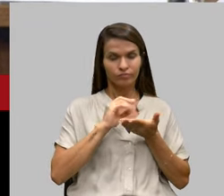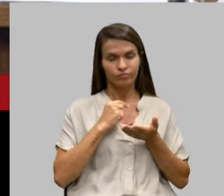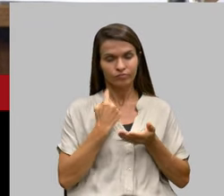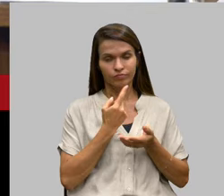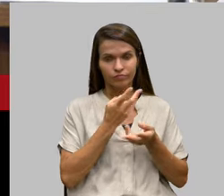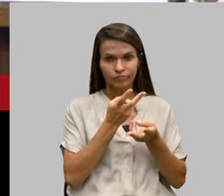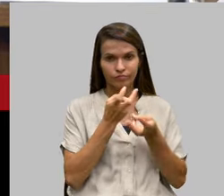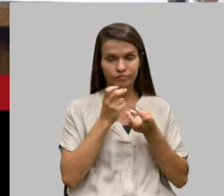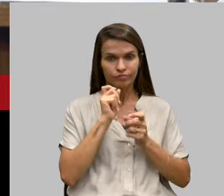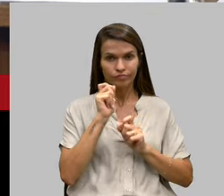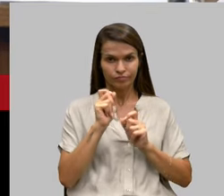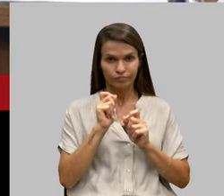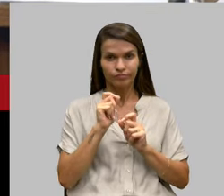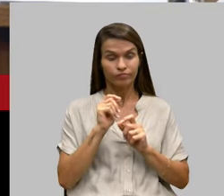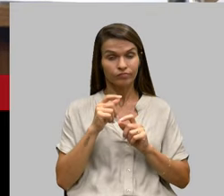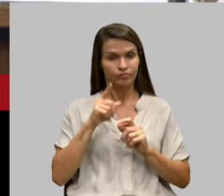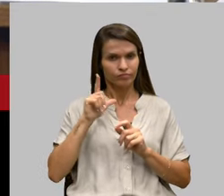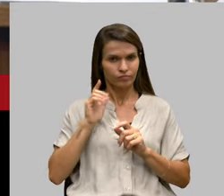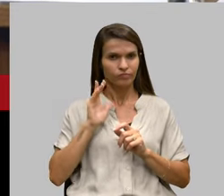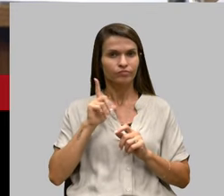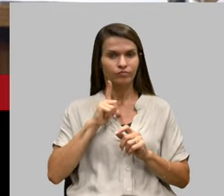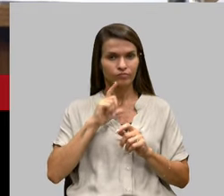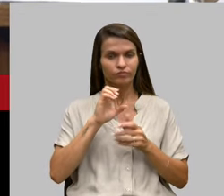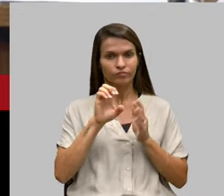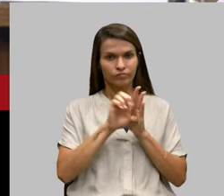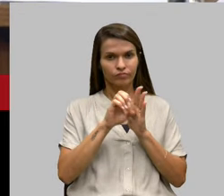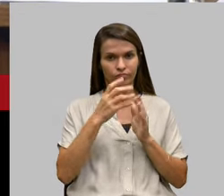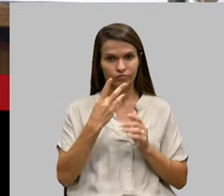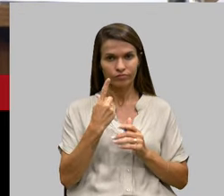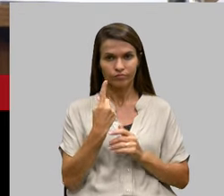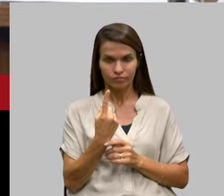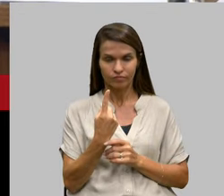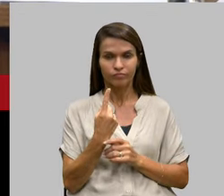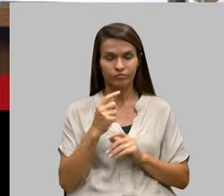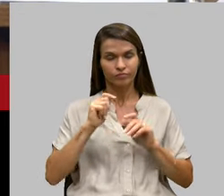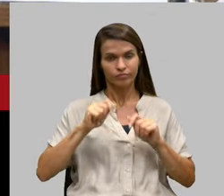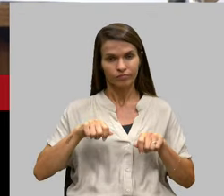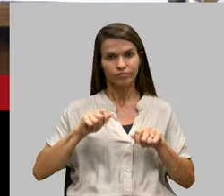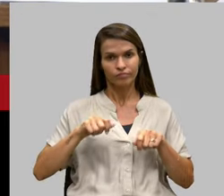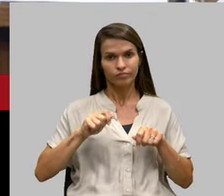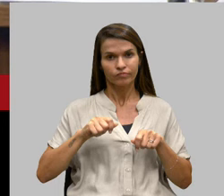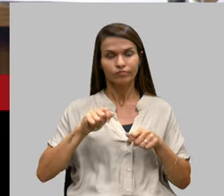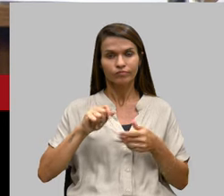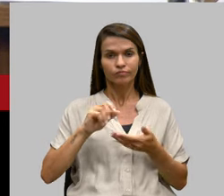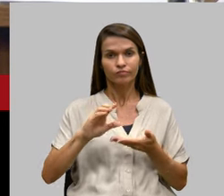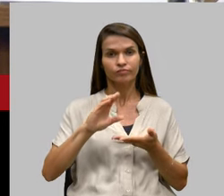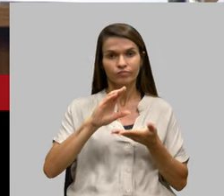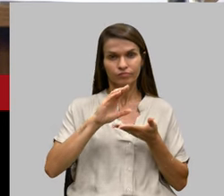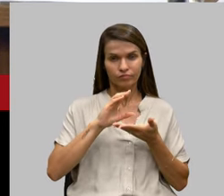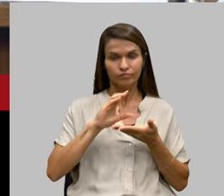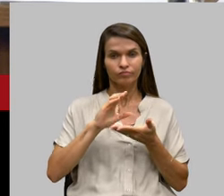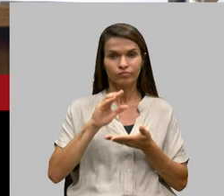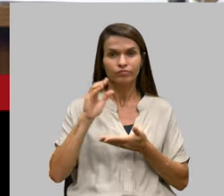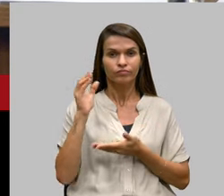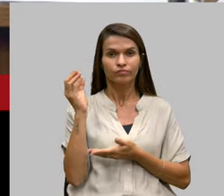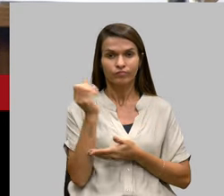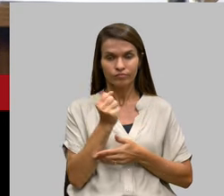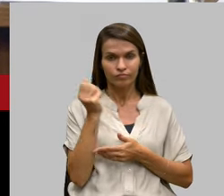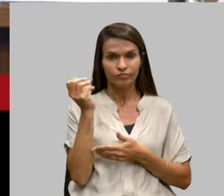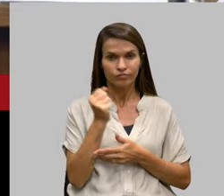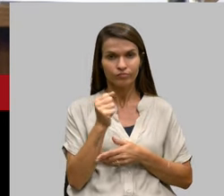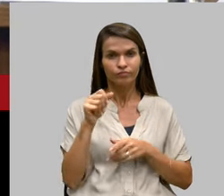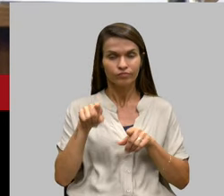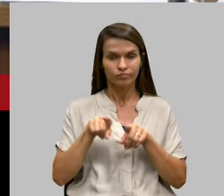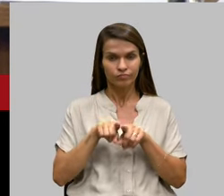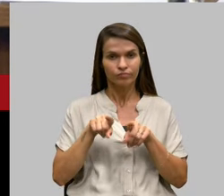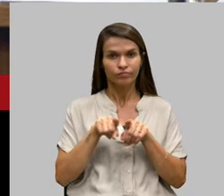eh já antes né na emenda 41 a possibilidade da contribuição dos aposentados e do pensionista que teve